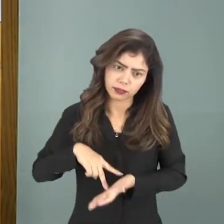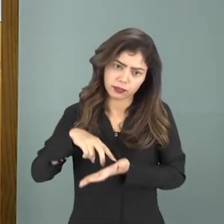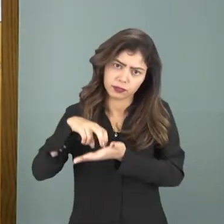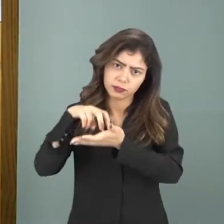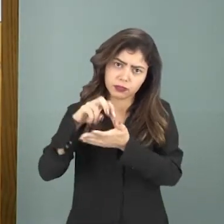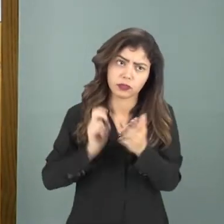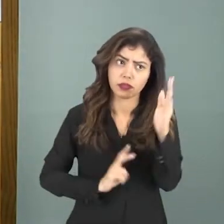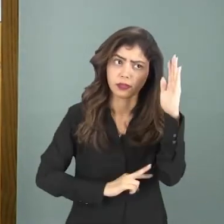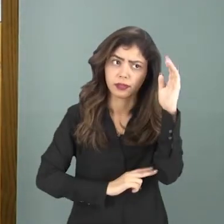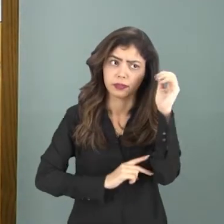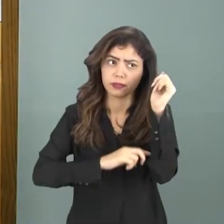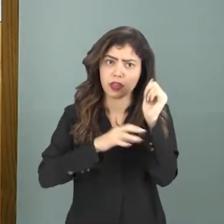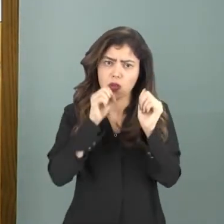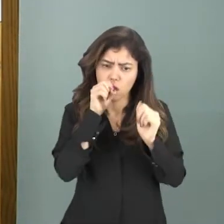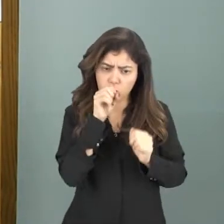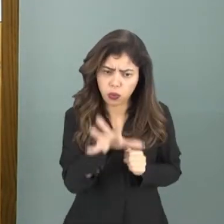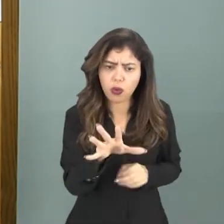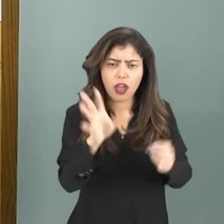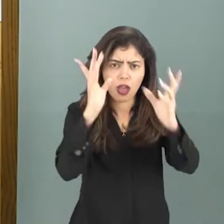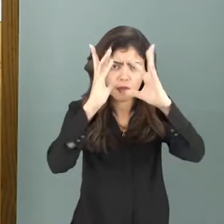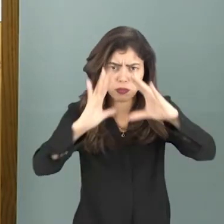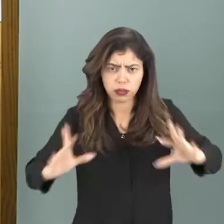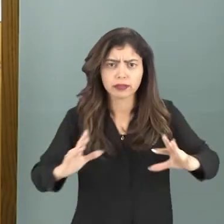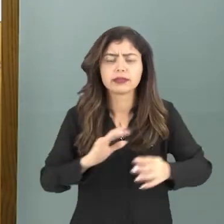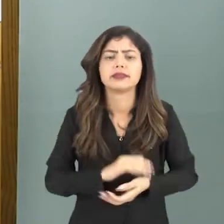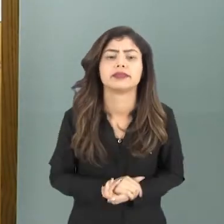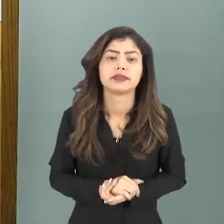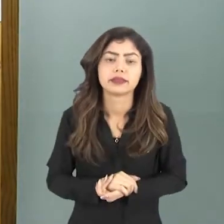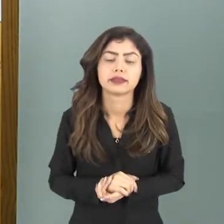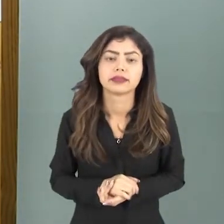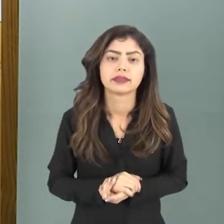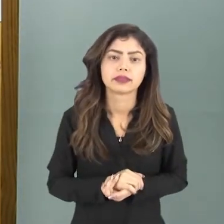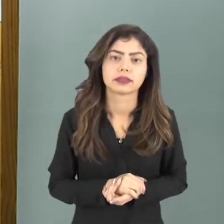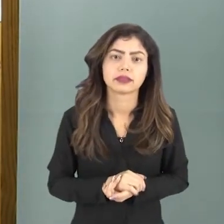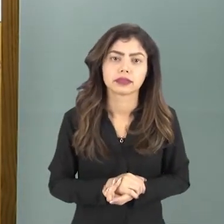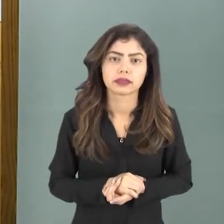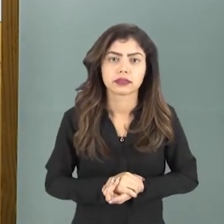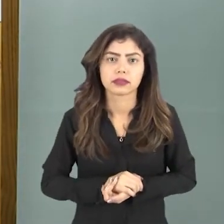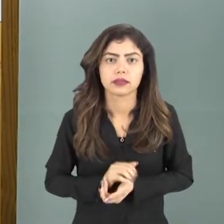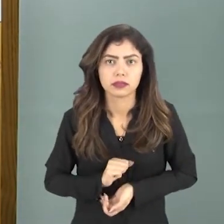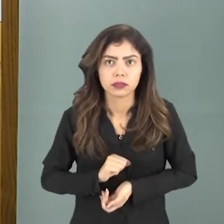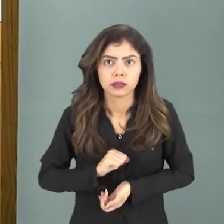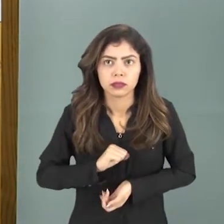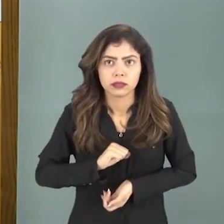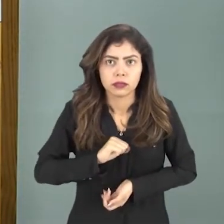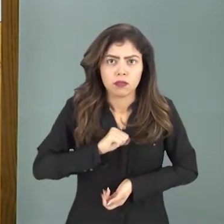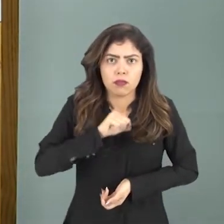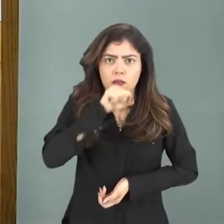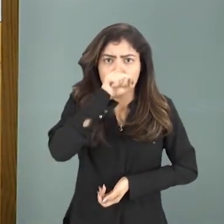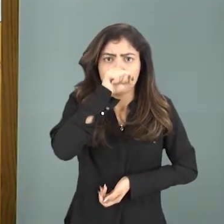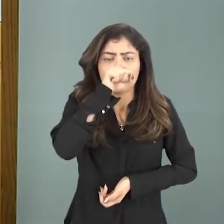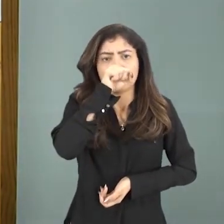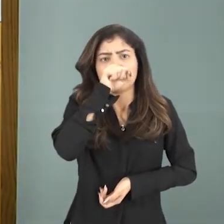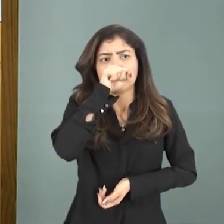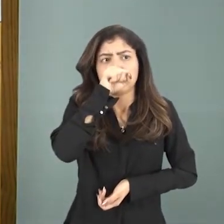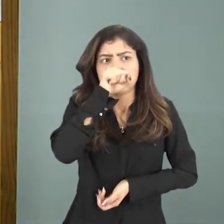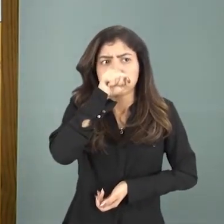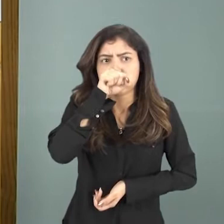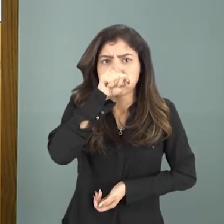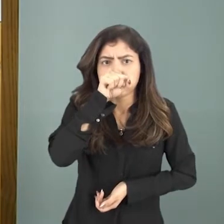as minhas forças e vou soprar e a casa vai cair. Então o lobo mau encheu o peito de